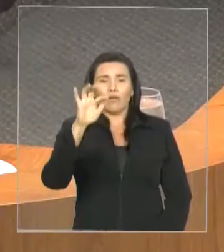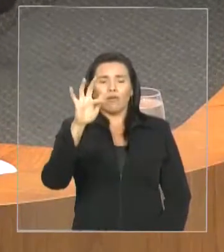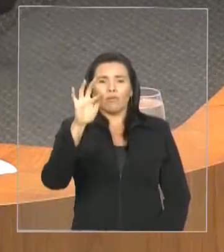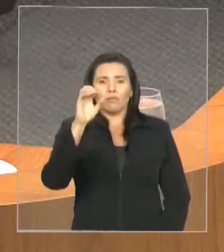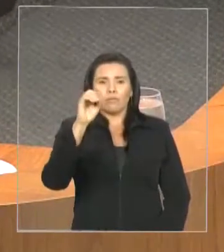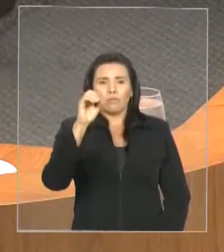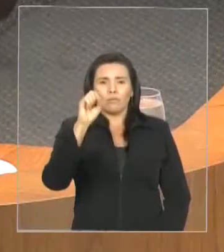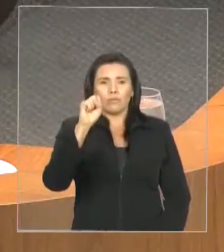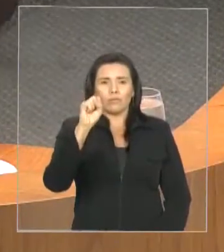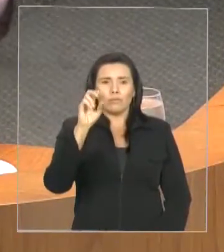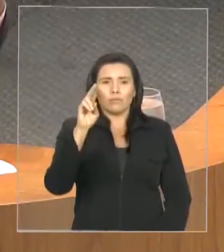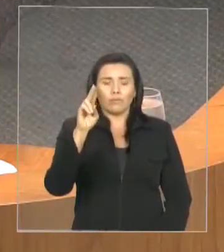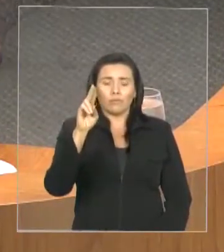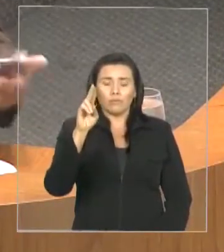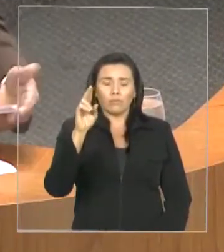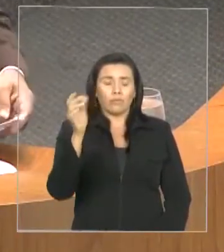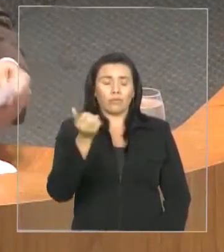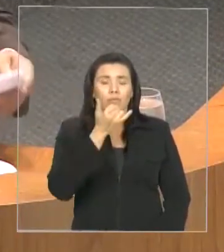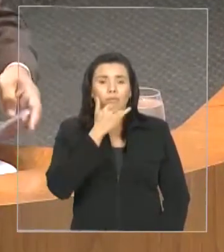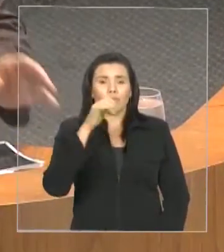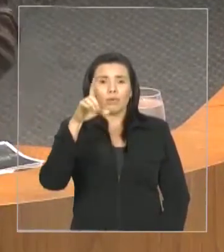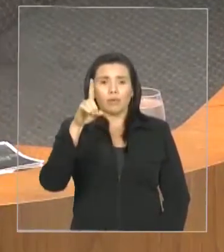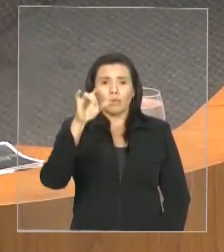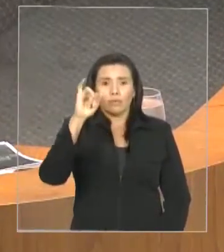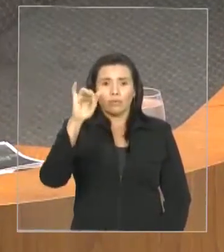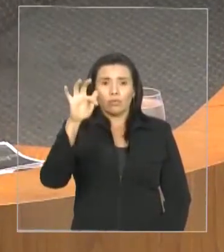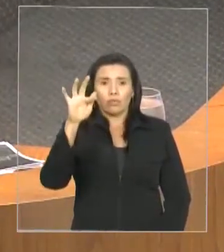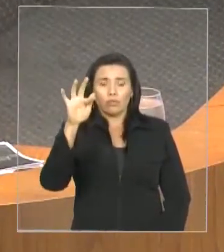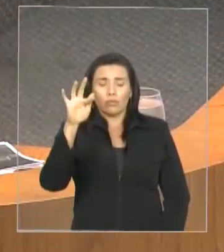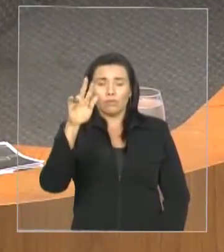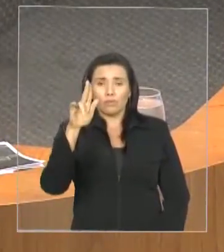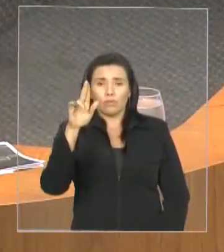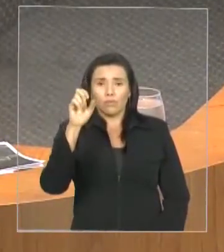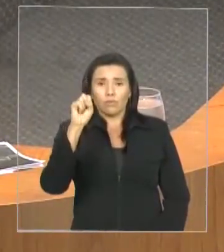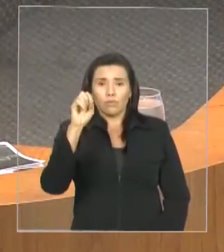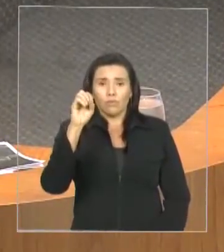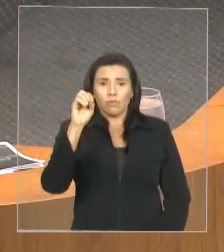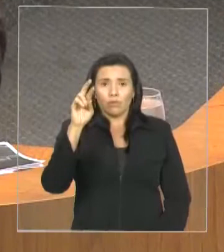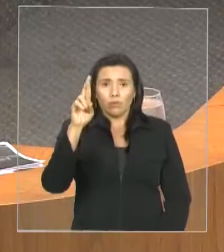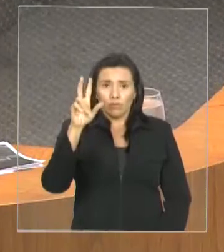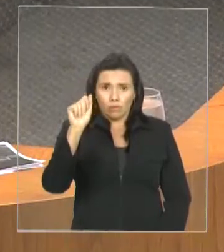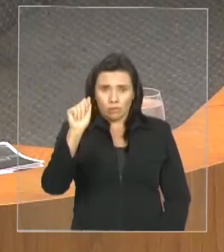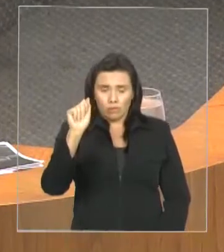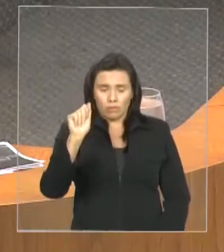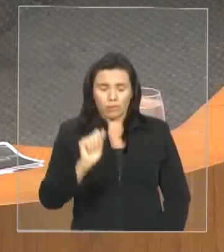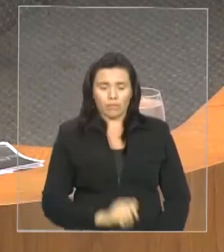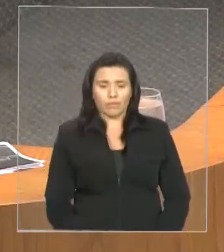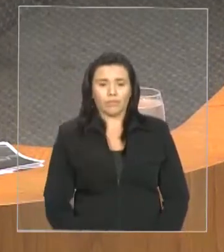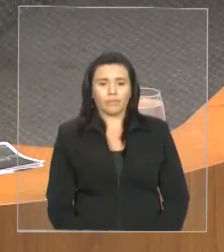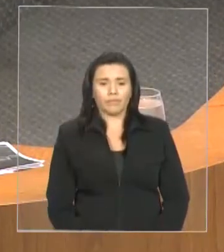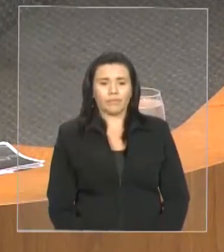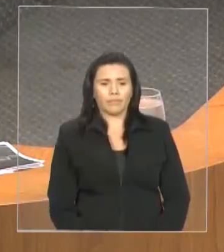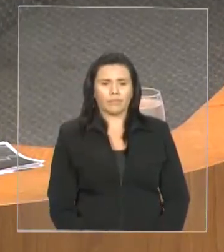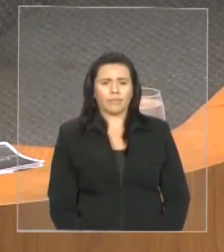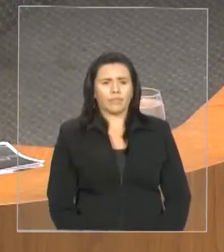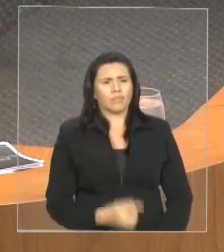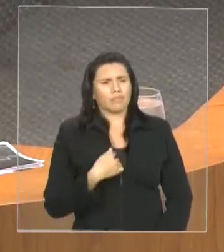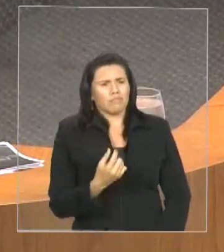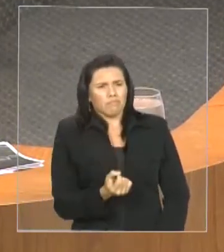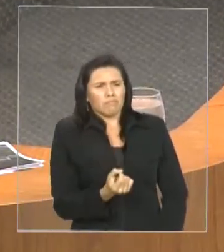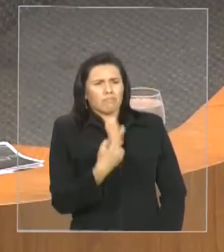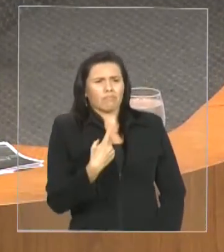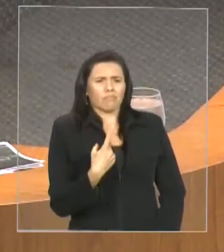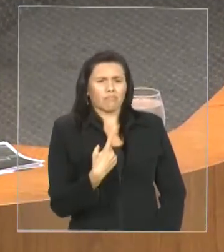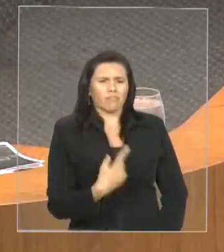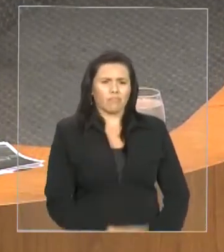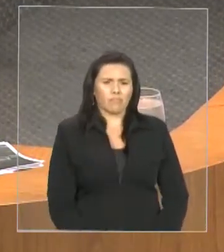Mirante, e fazia referência a 300 novas escolas, e causou-me estranheza. Não se constrói